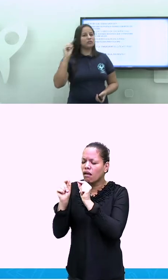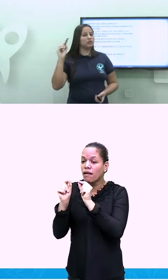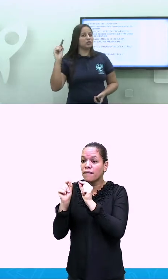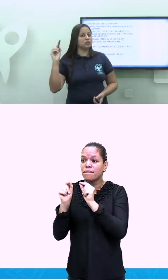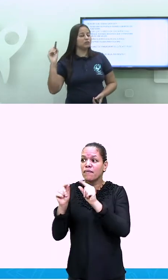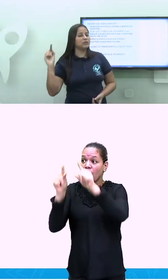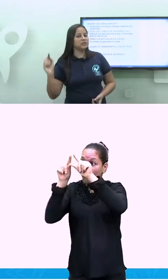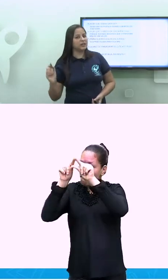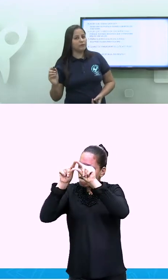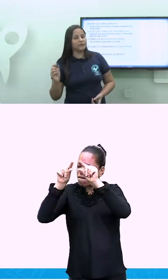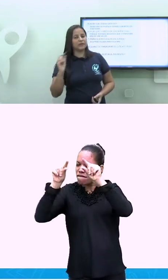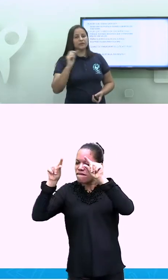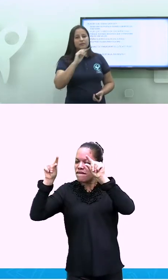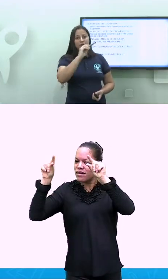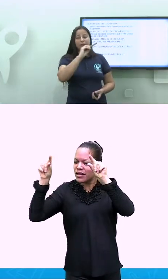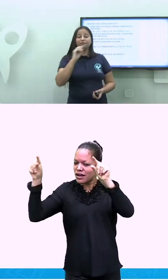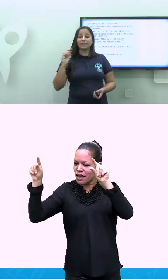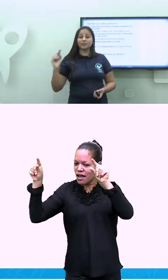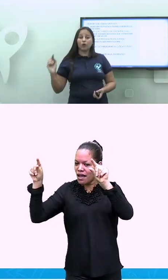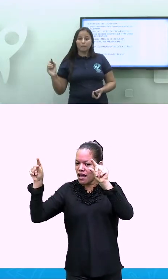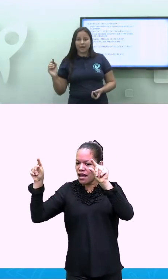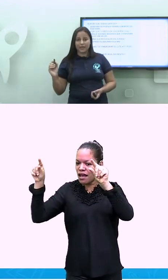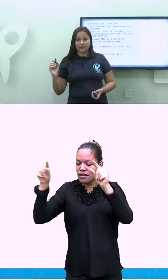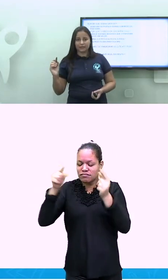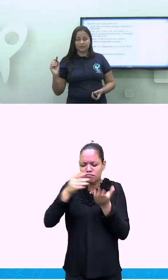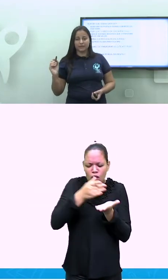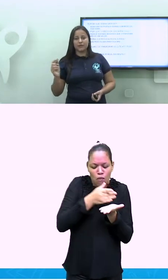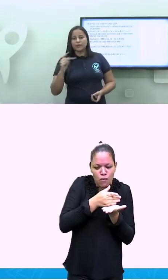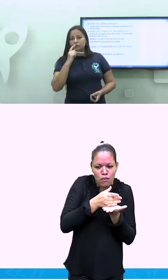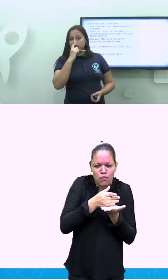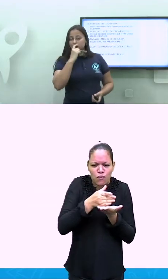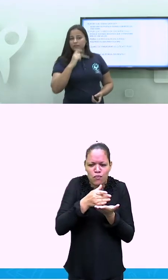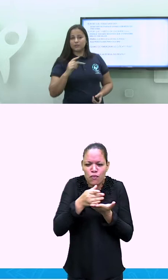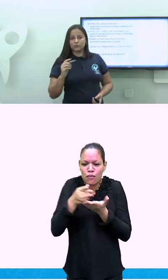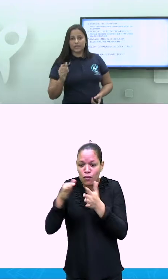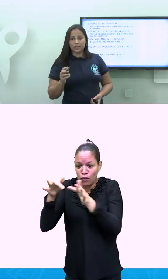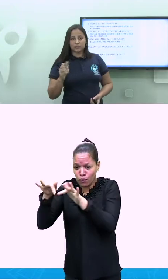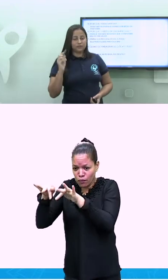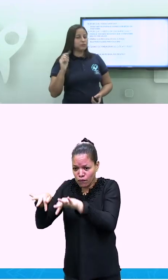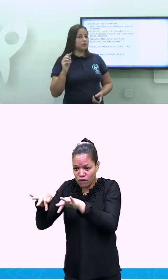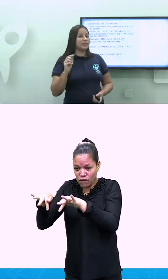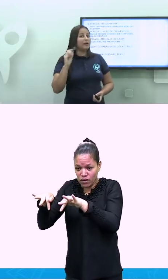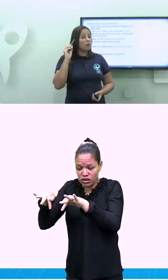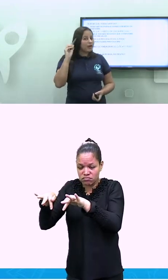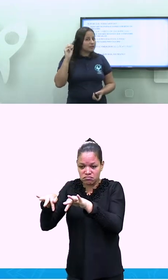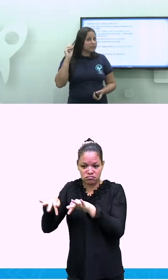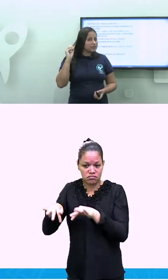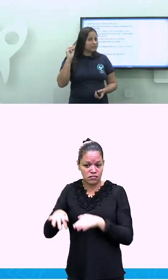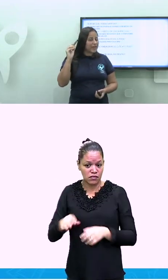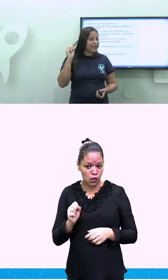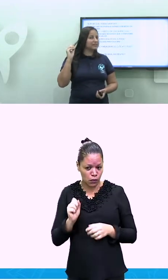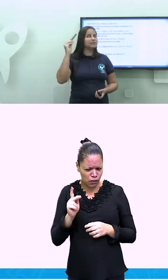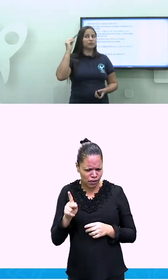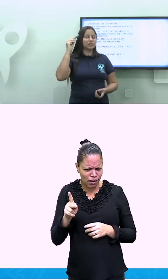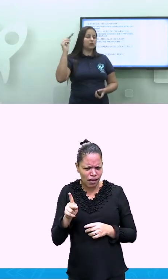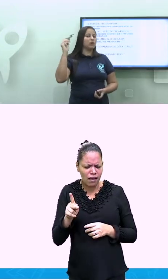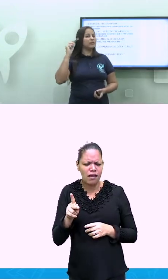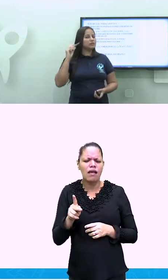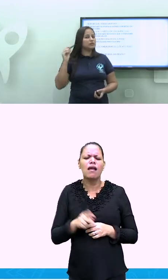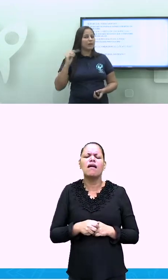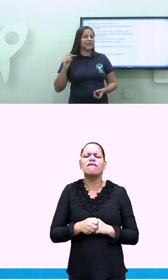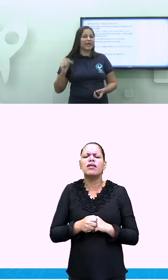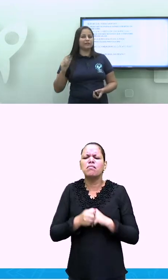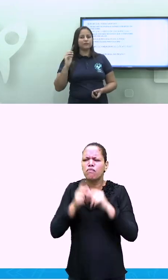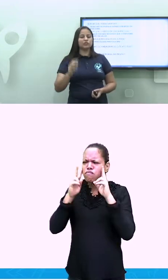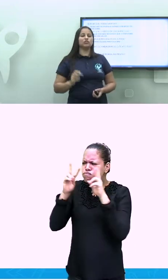um sentido do início ao fim. Então, é uma frase completa. Então, a gente vai ver no texto, vamos contar quantas frases, ou seja,